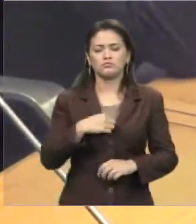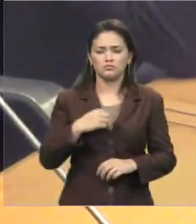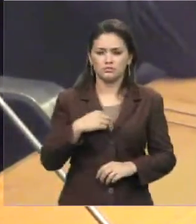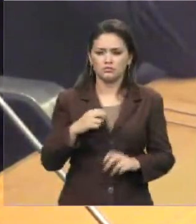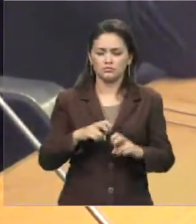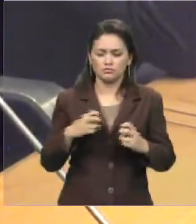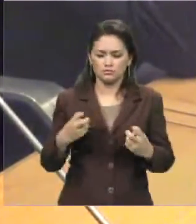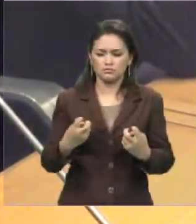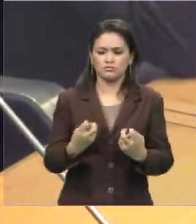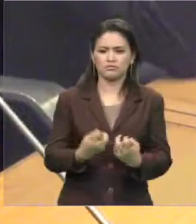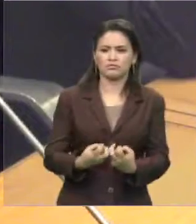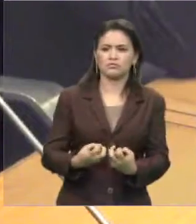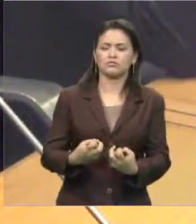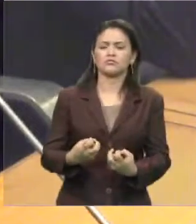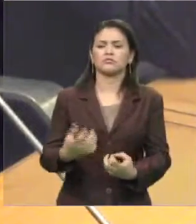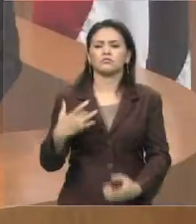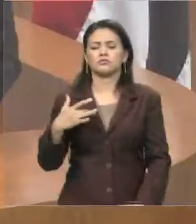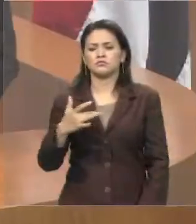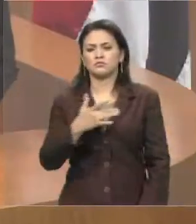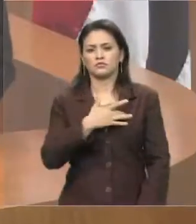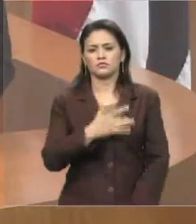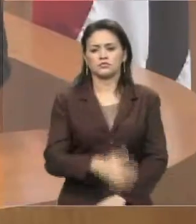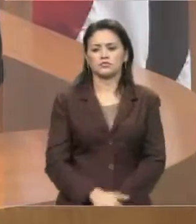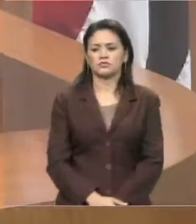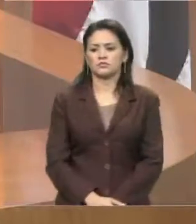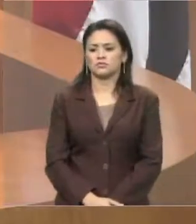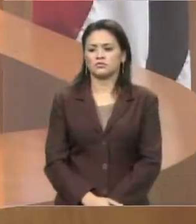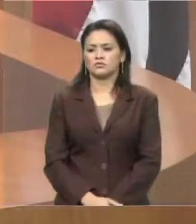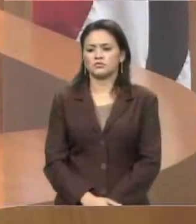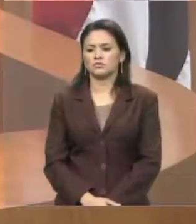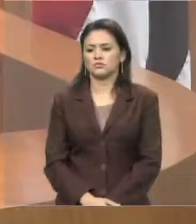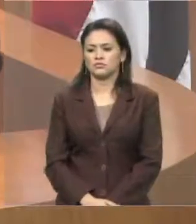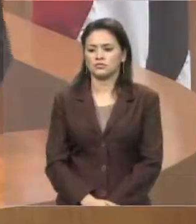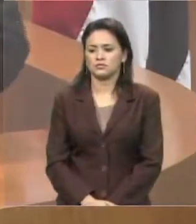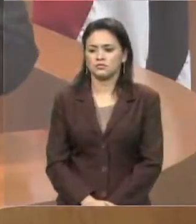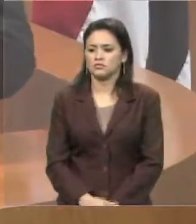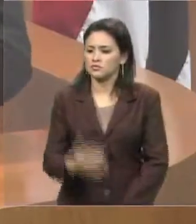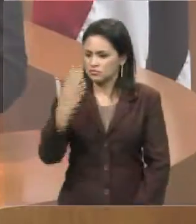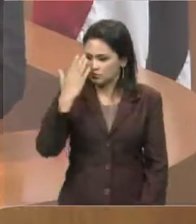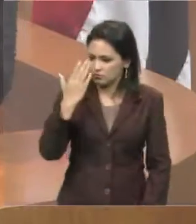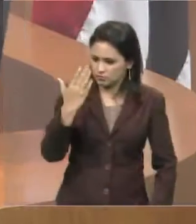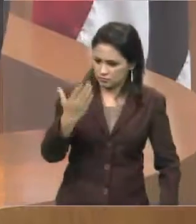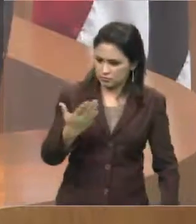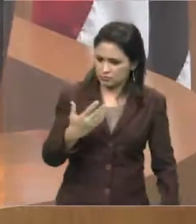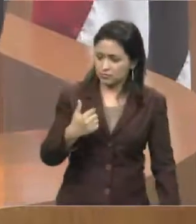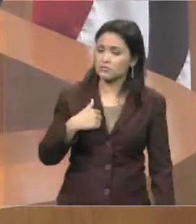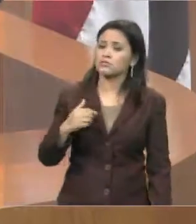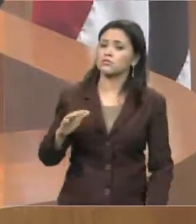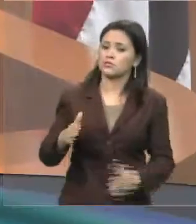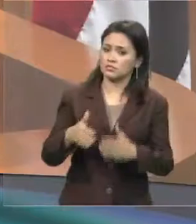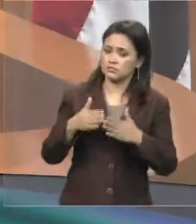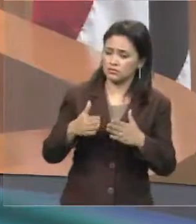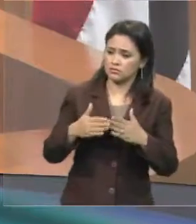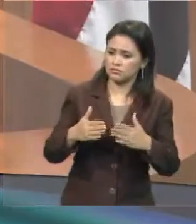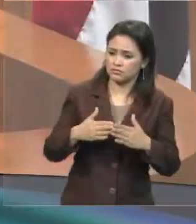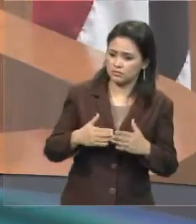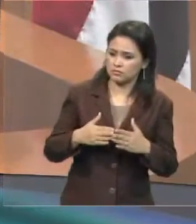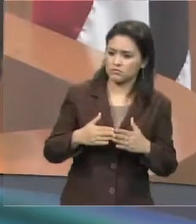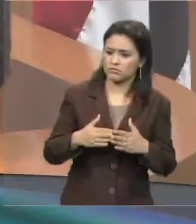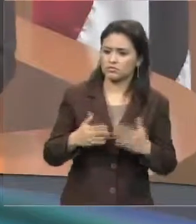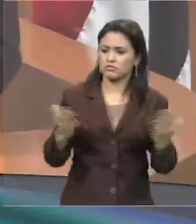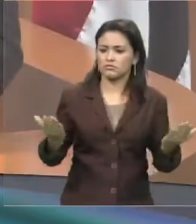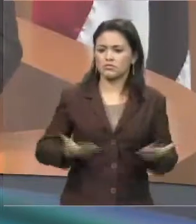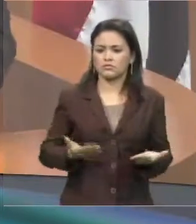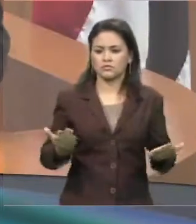da Comissão de Saúde. Muito obrigado, deputado. Doutor Levi, eu agradeço e já faço uma solicitação, um requerimento verbal neste